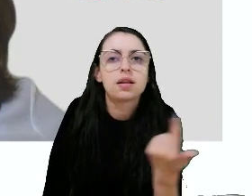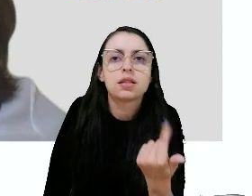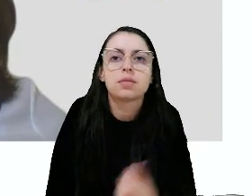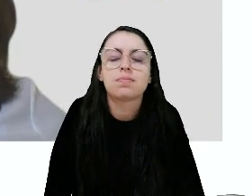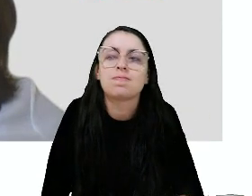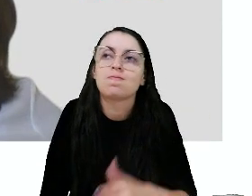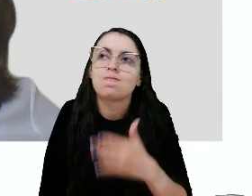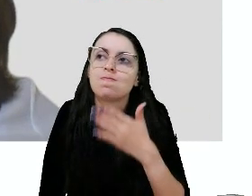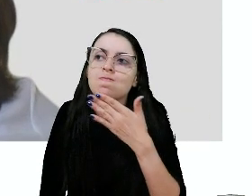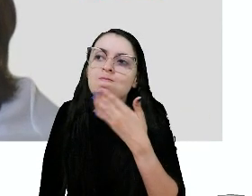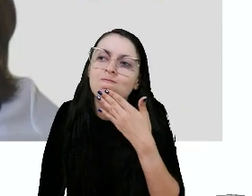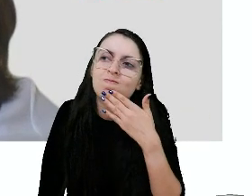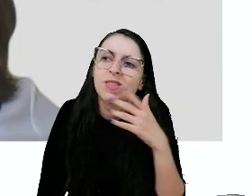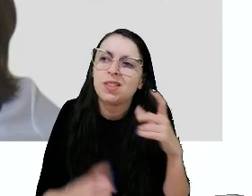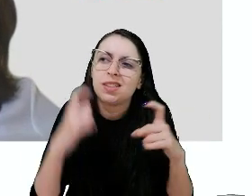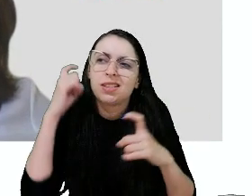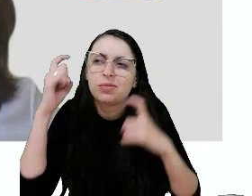mais